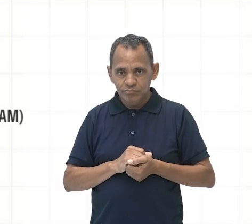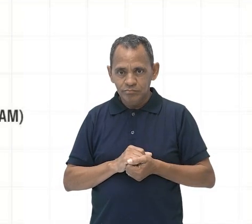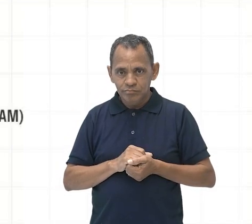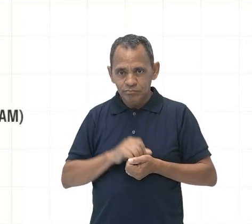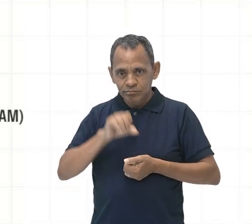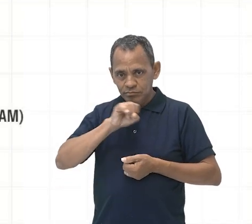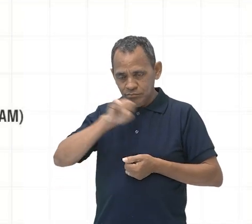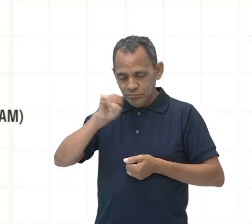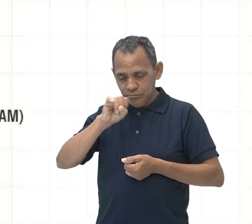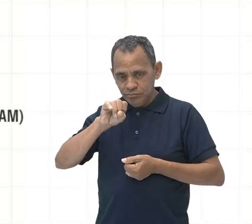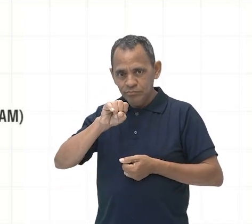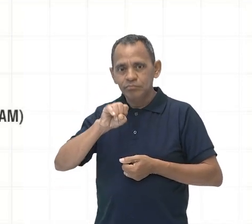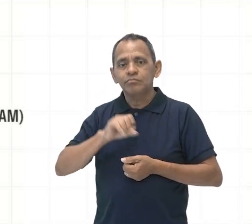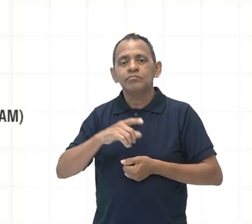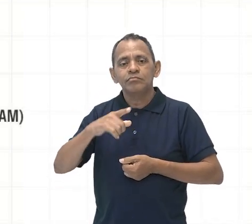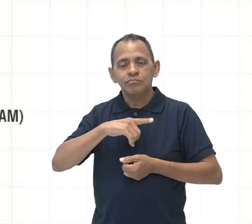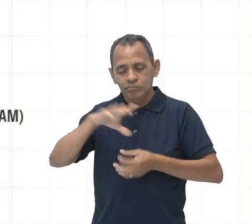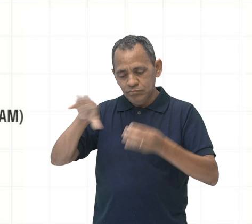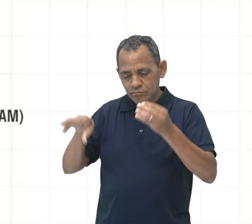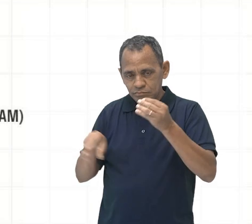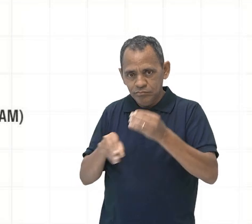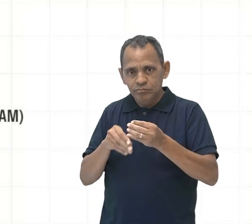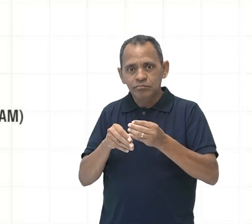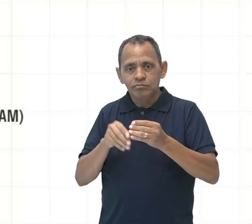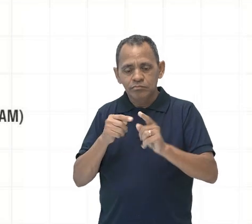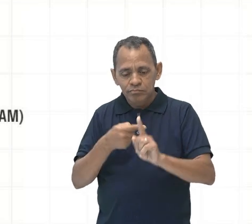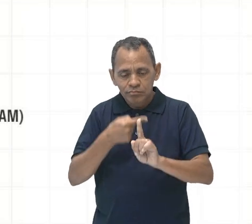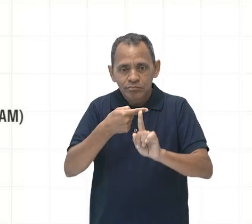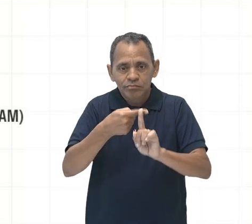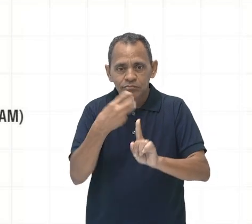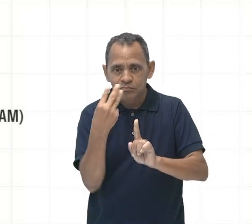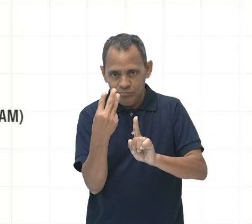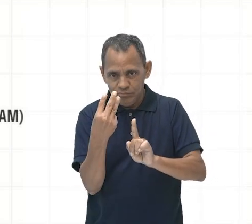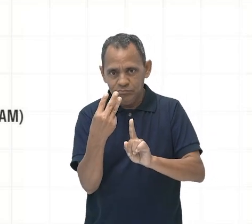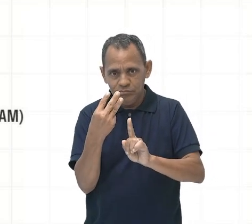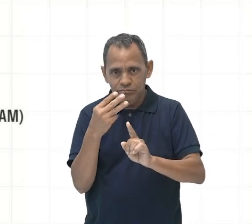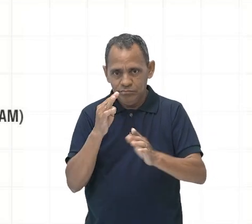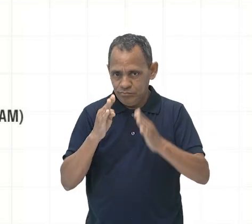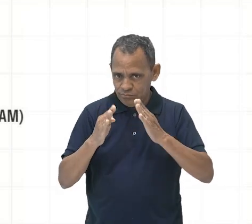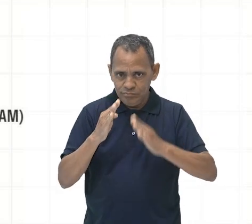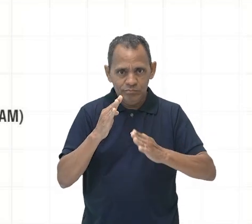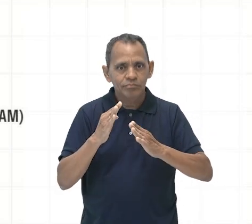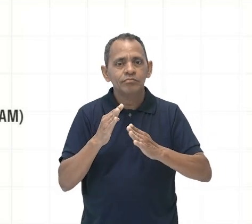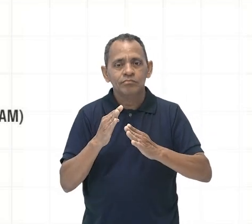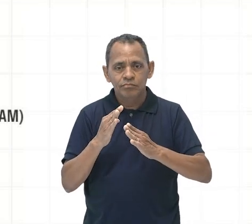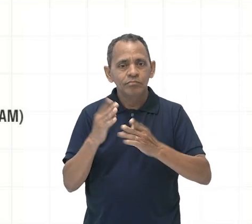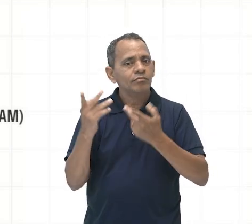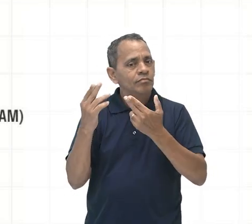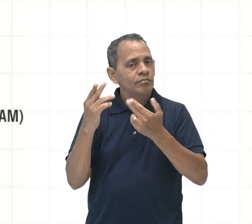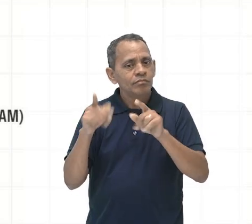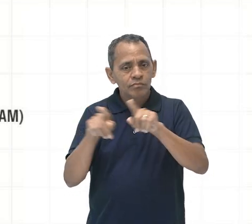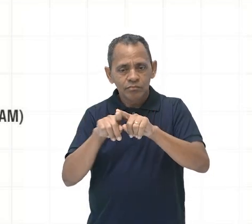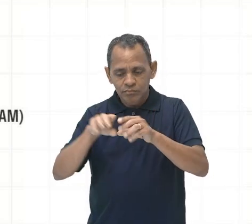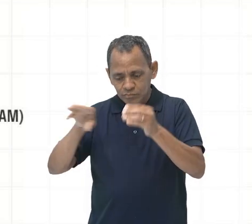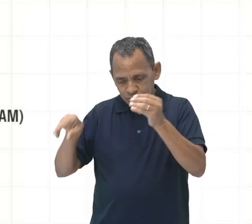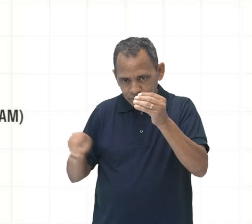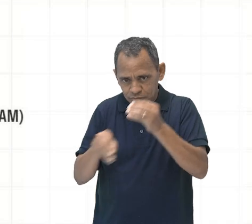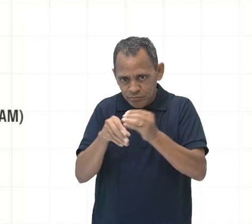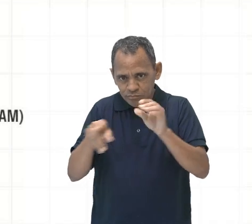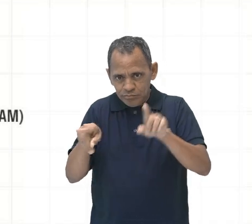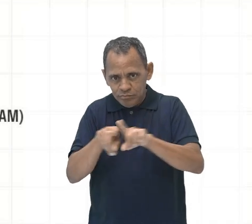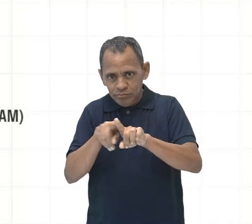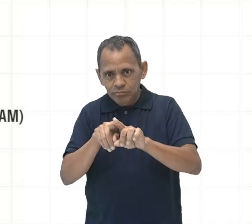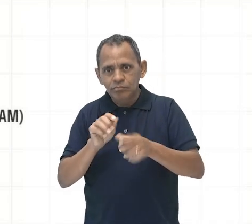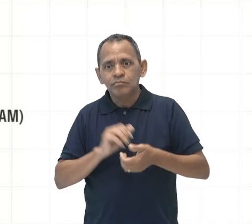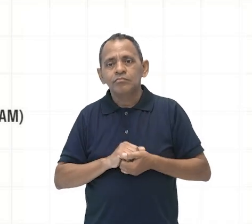Se adicionarmos, né, se mais 3 robôs idênticos forem adicionados